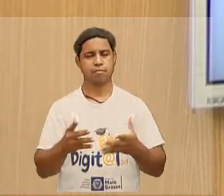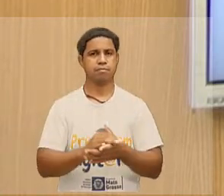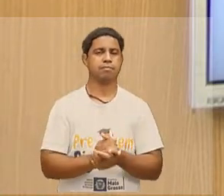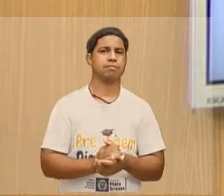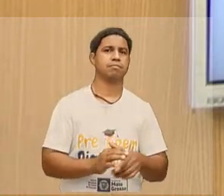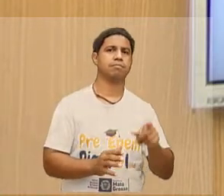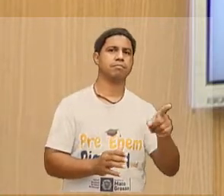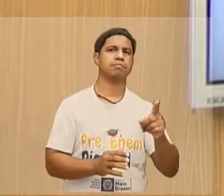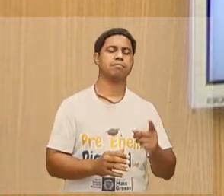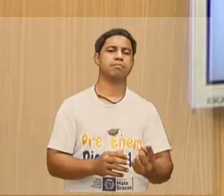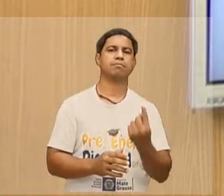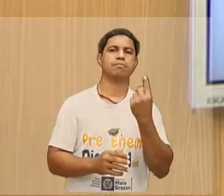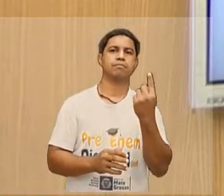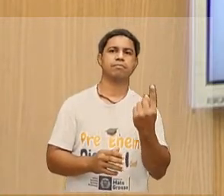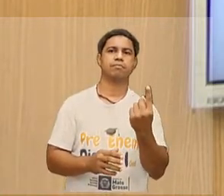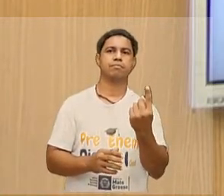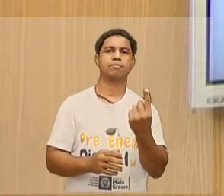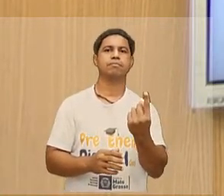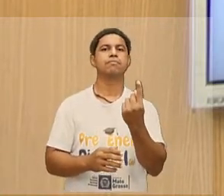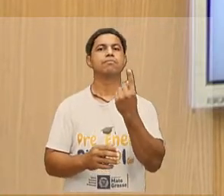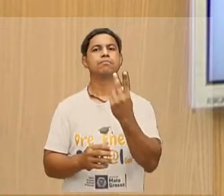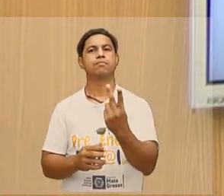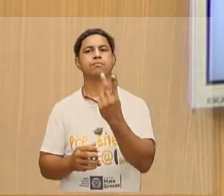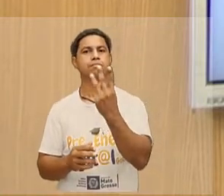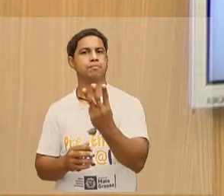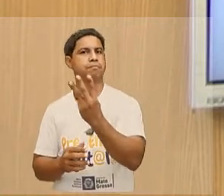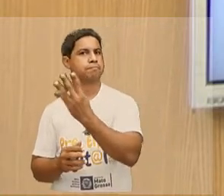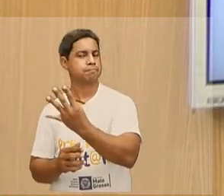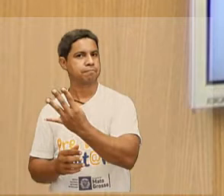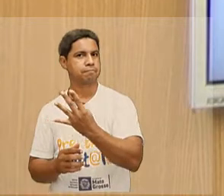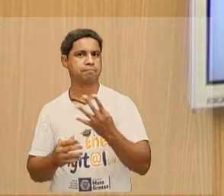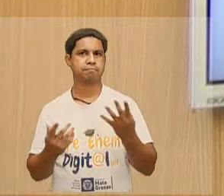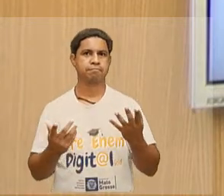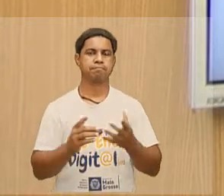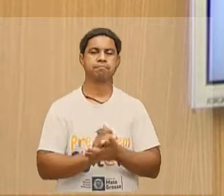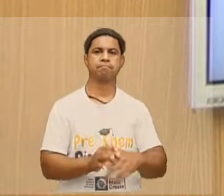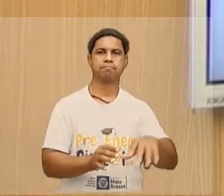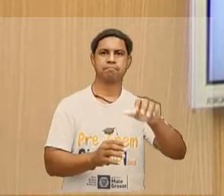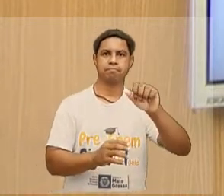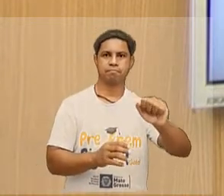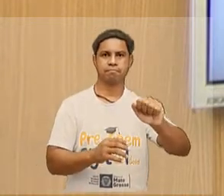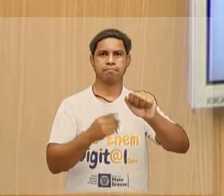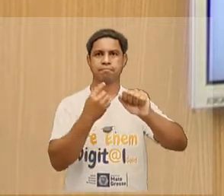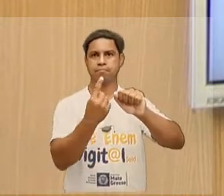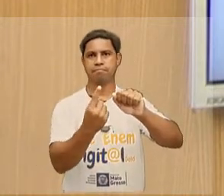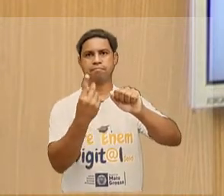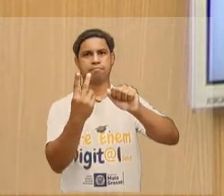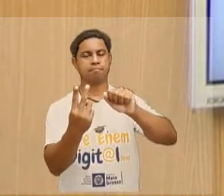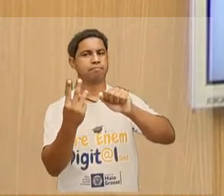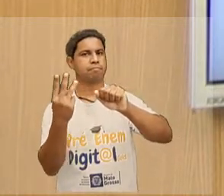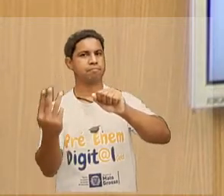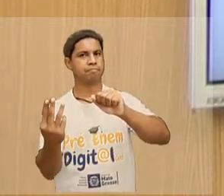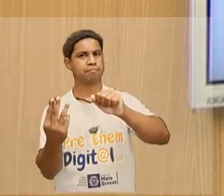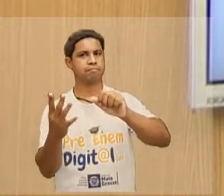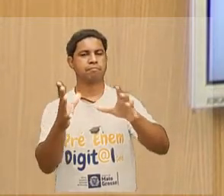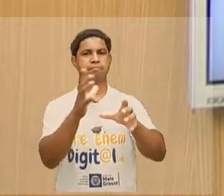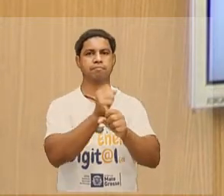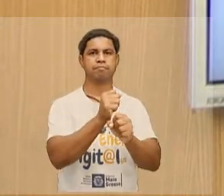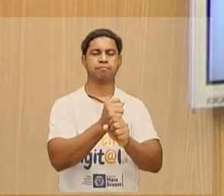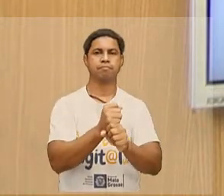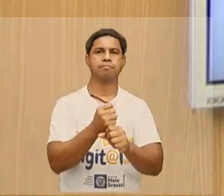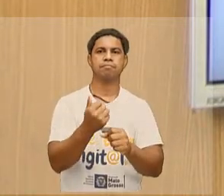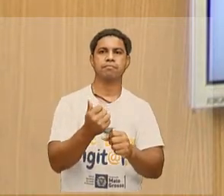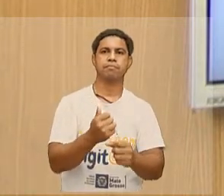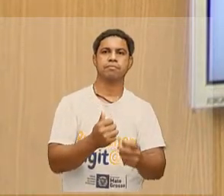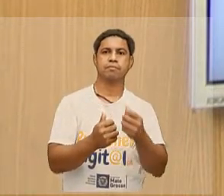eu coloquei 1 mais 2 mais 3. Se aqui for 1 ampere, 2 ampere e 3 ampere, 3 e 2, 5, mais 1, 6. Então a